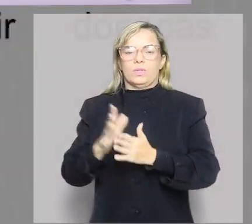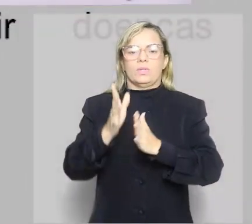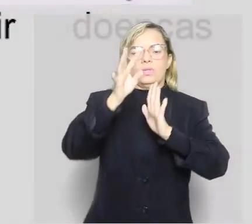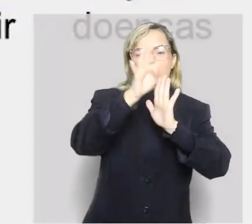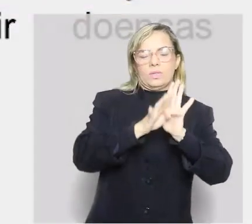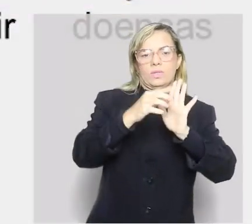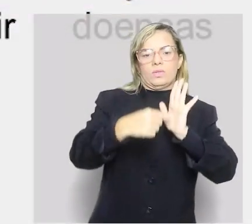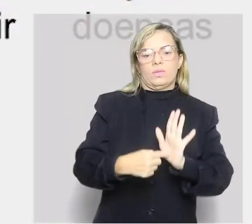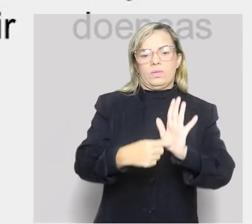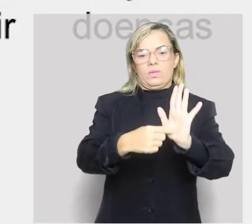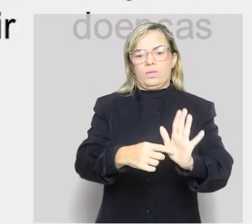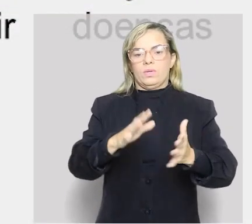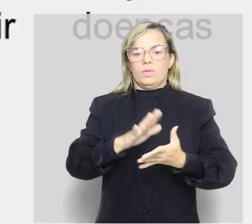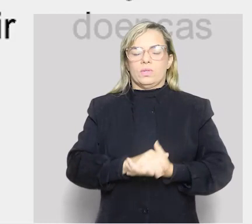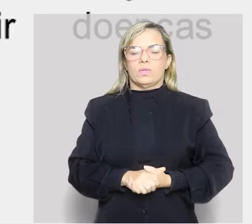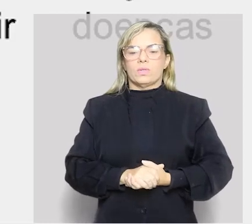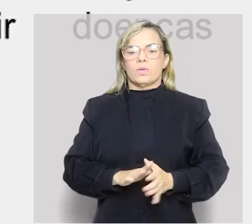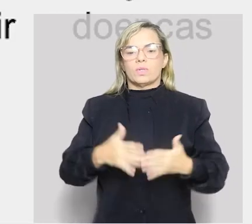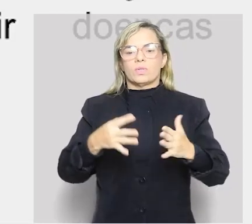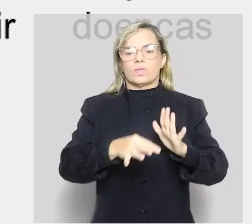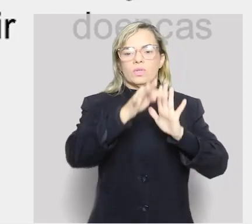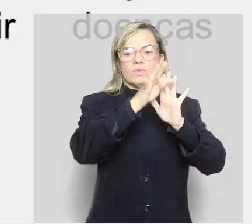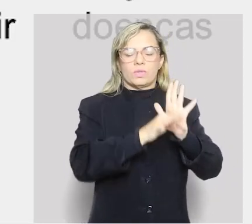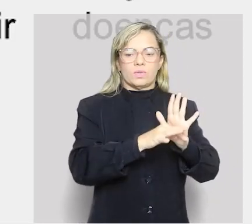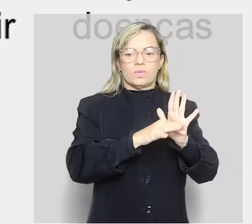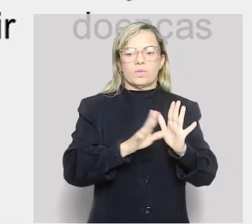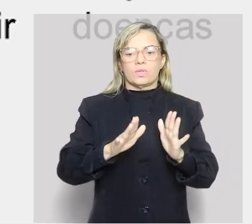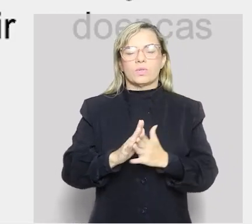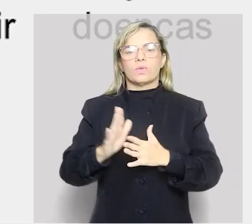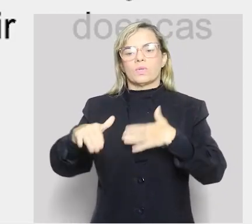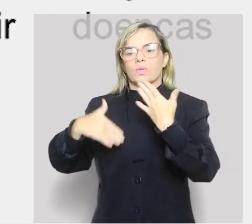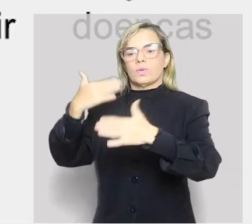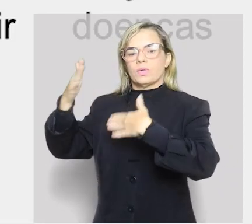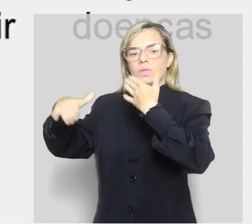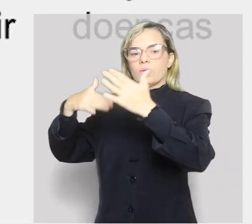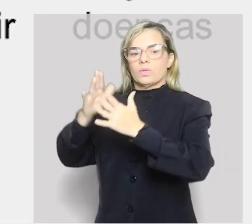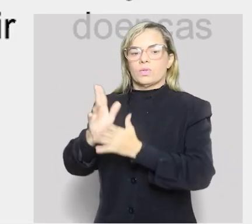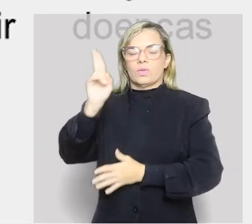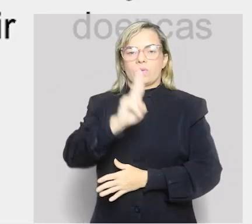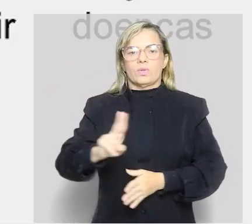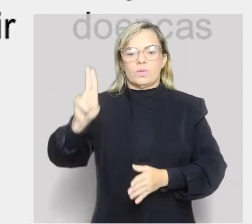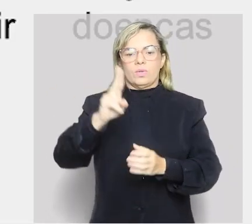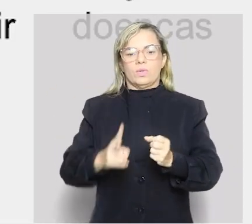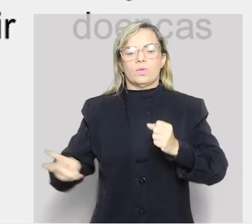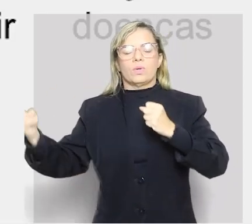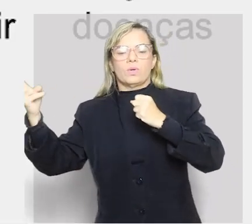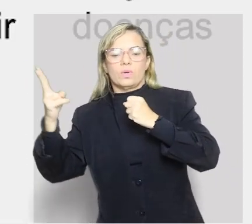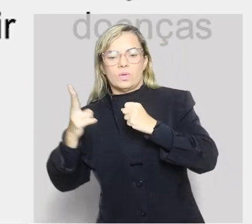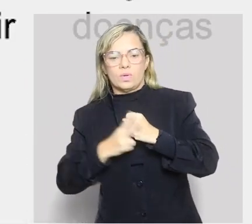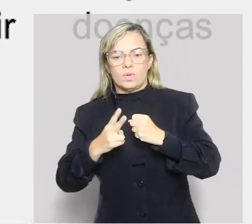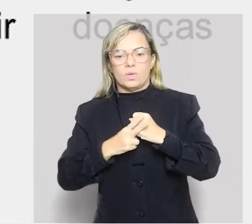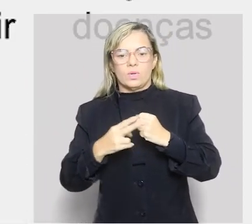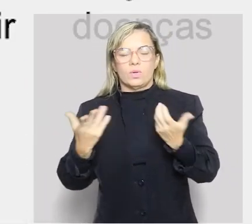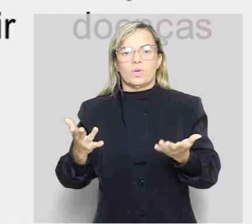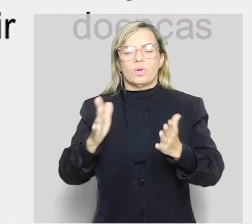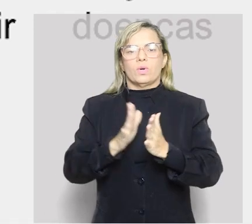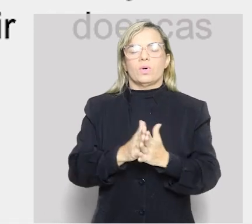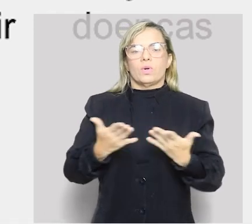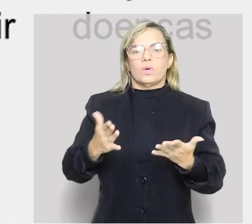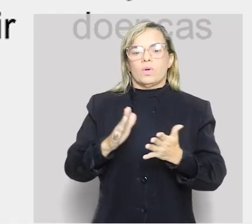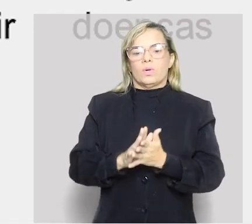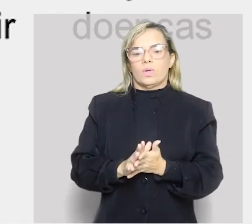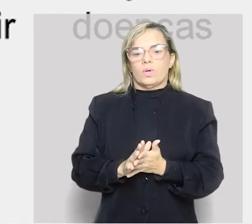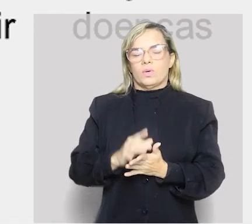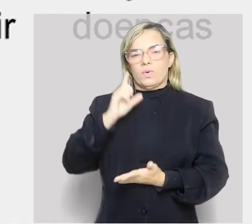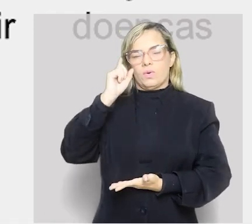texto. Então, ele diz assim, ó, considerando que o texto foi construído com o emprego de verbos no modo imperativo, Josefina, eu não me